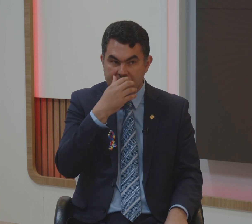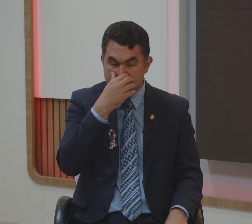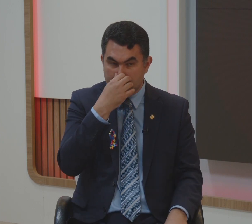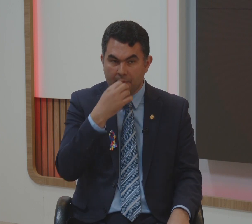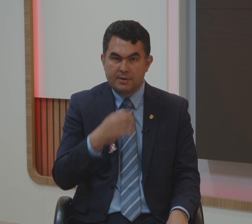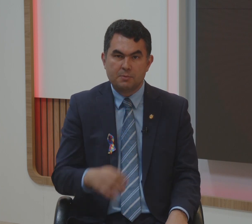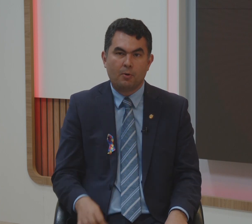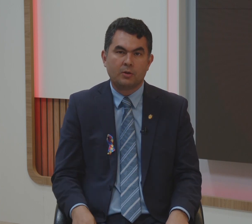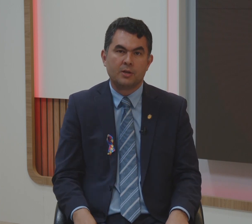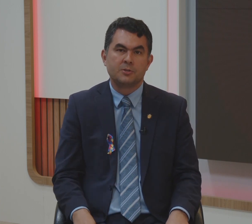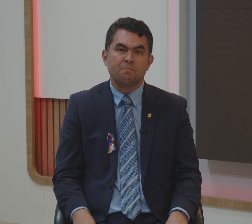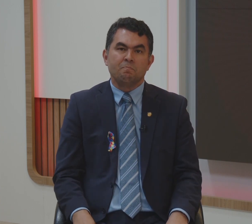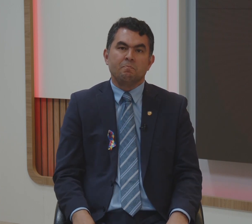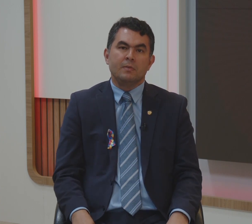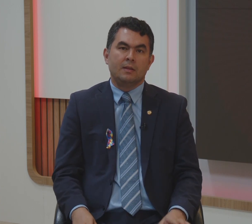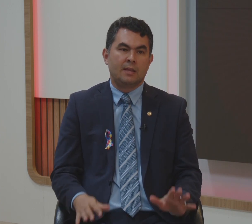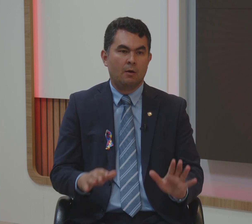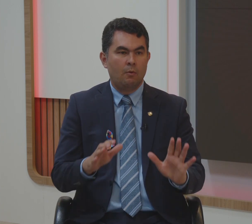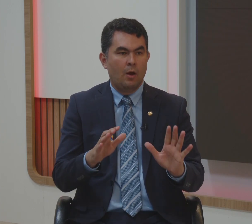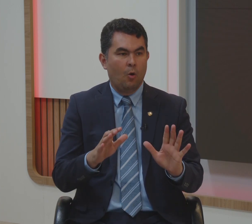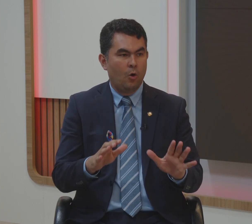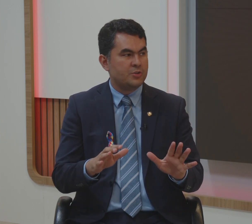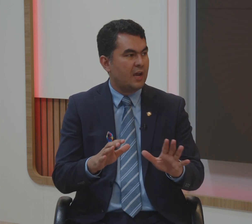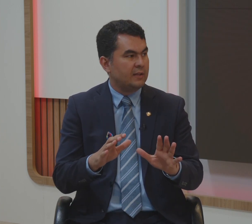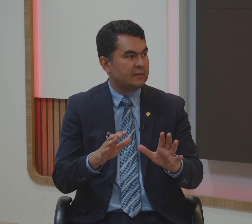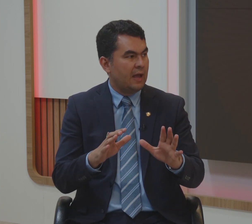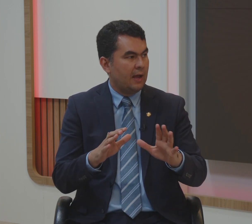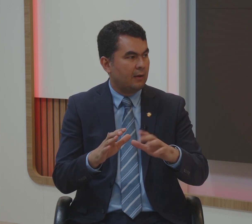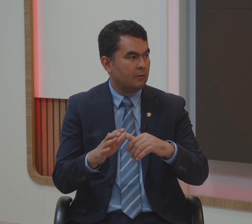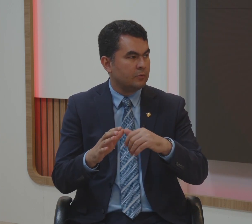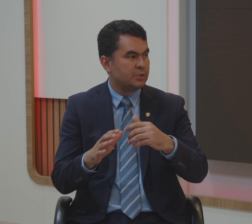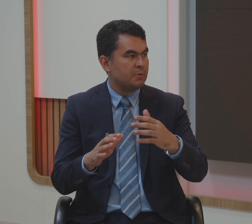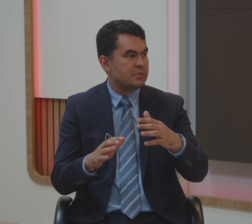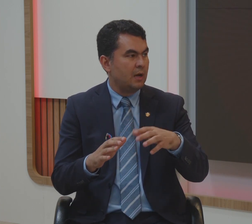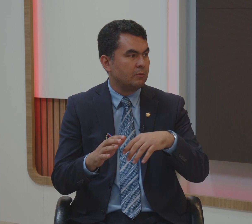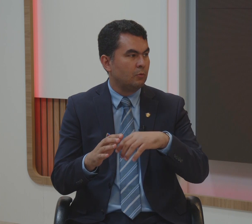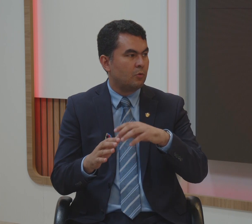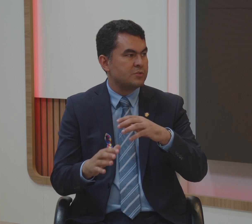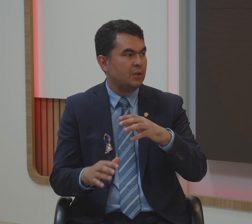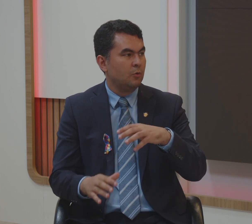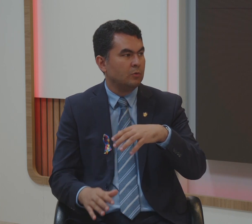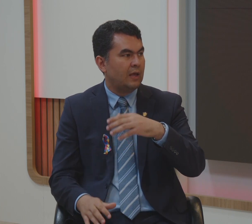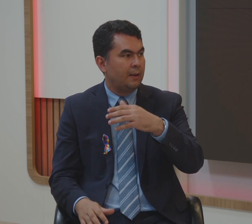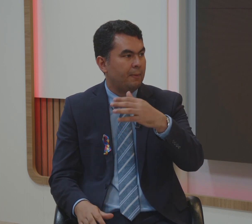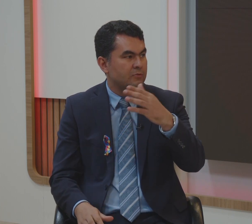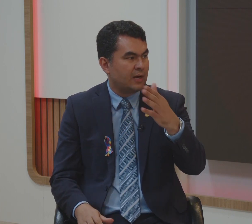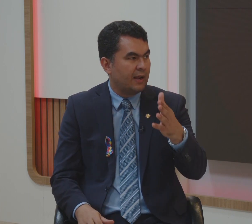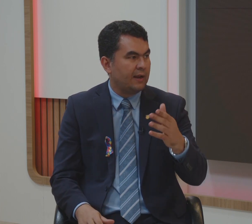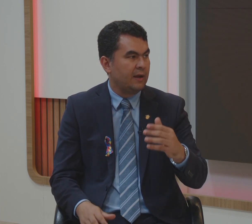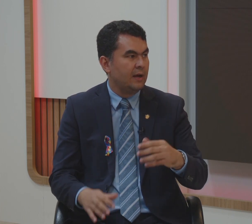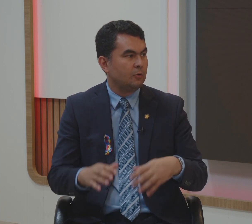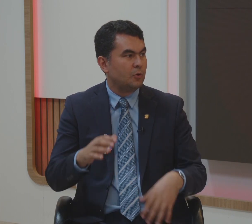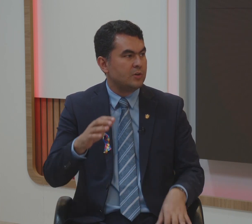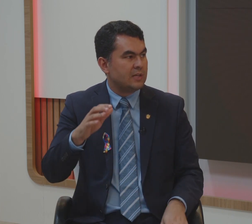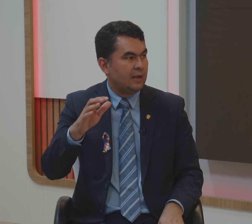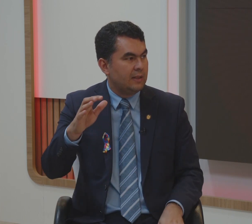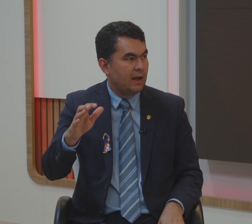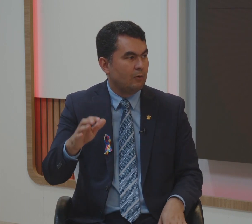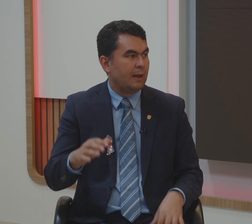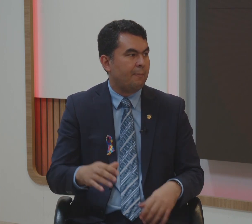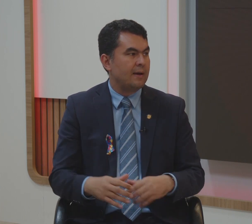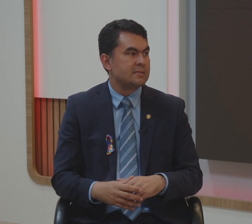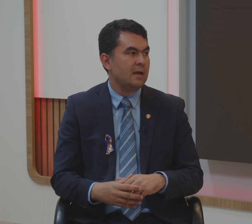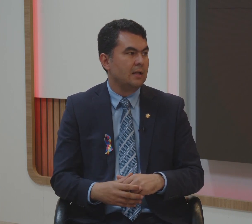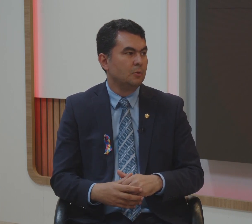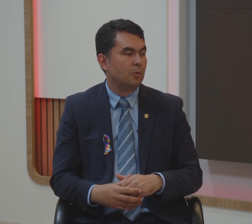uma peça extremamente importante. Então, hoje ainda está distribuição, o Conselho 1 está ali pelo Jacarecanga, o 2 está ali na